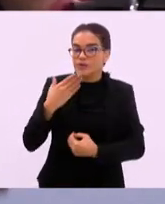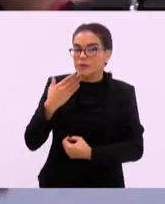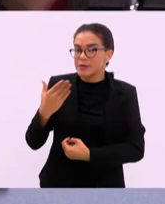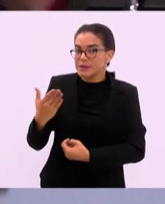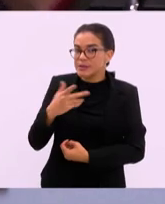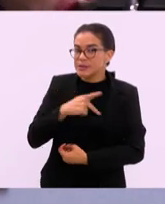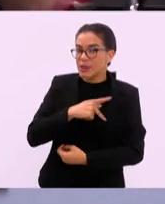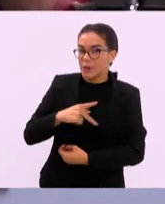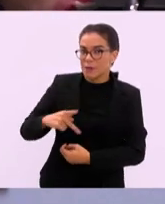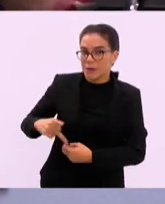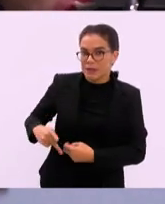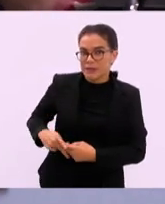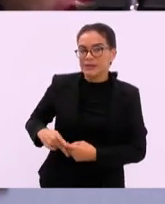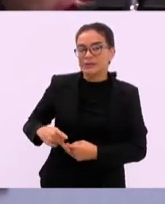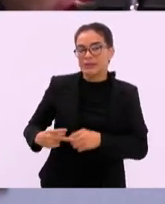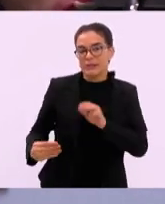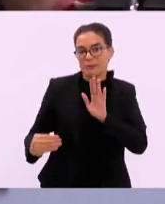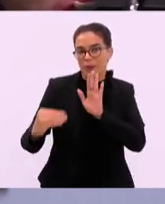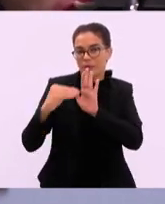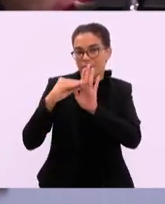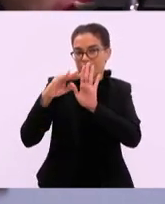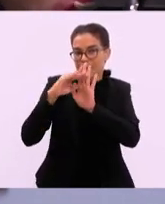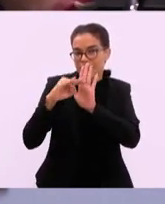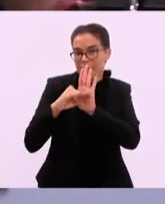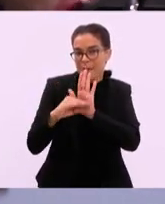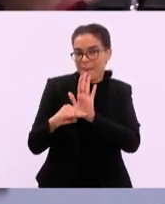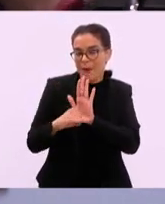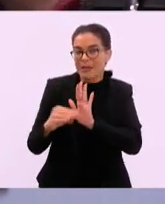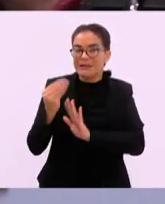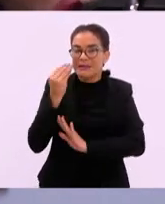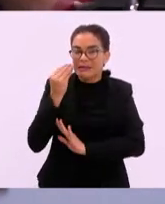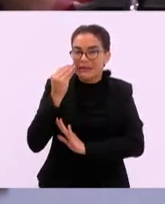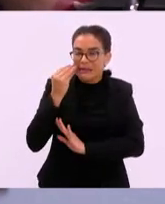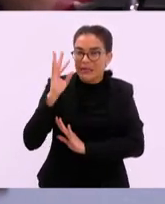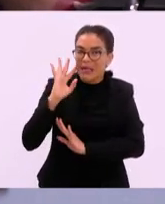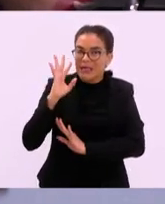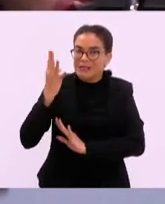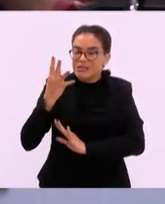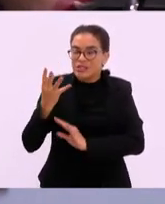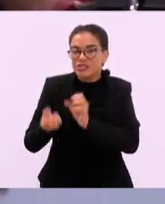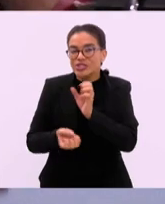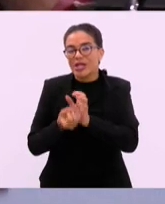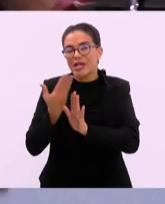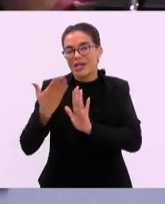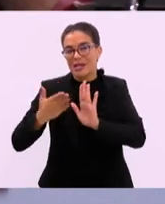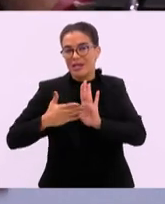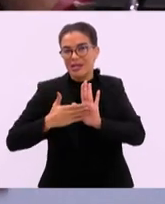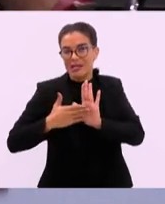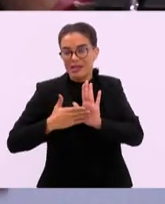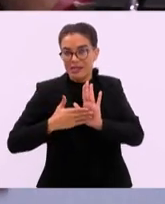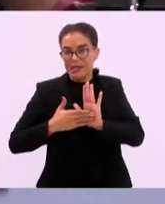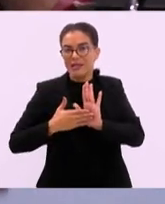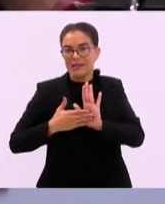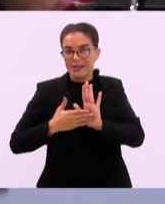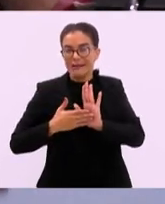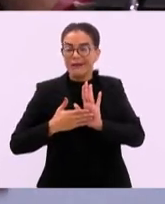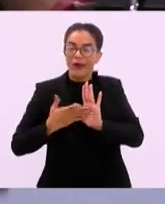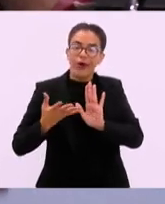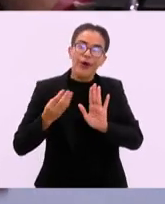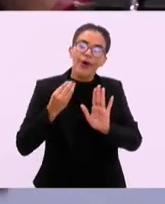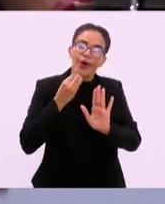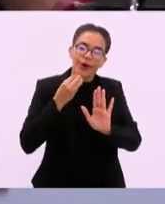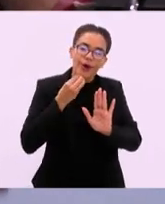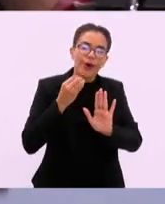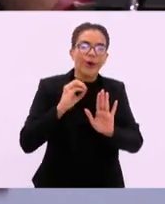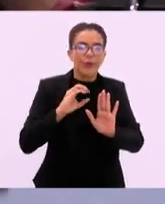traz a pauta. É para tentar uma solução. Eu já botei programa Para dizer, é claro que eu não